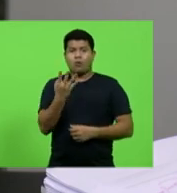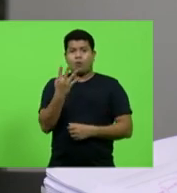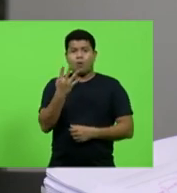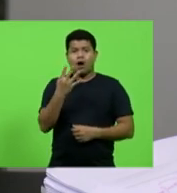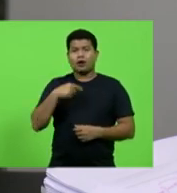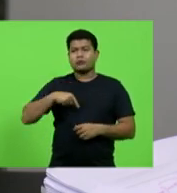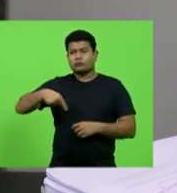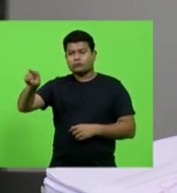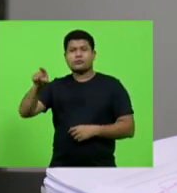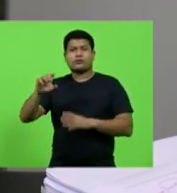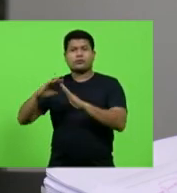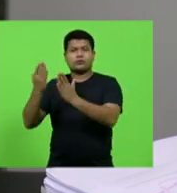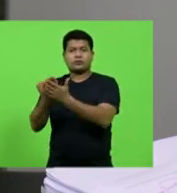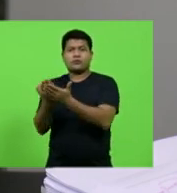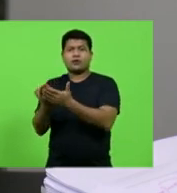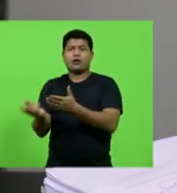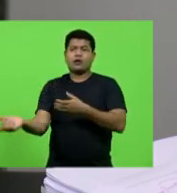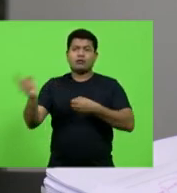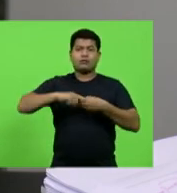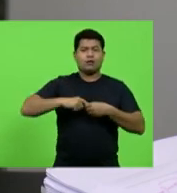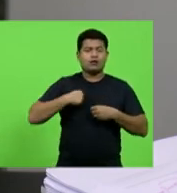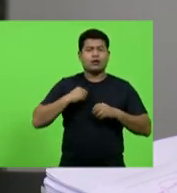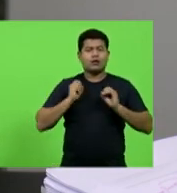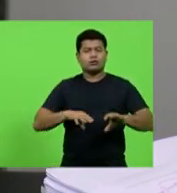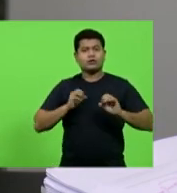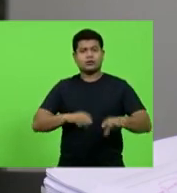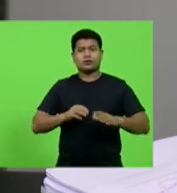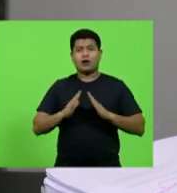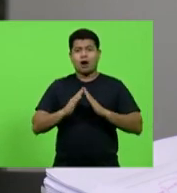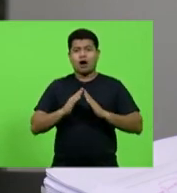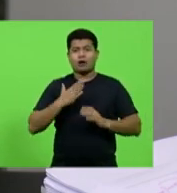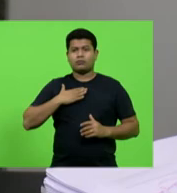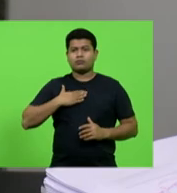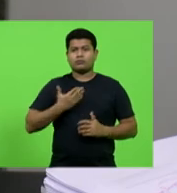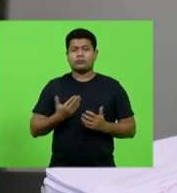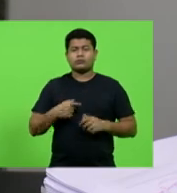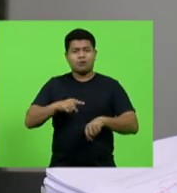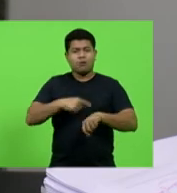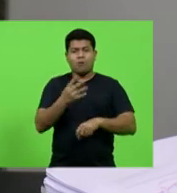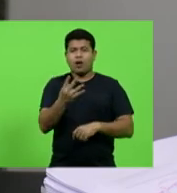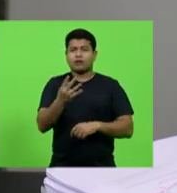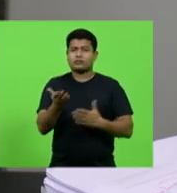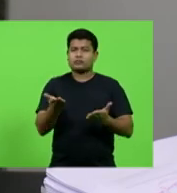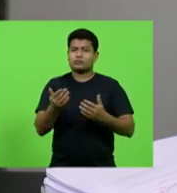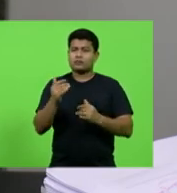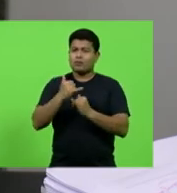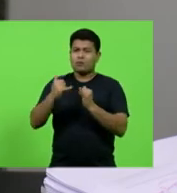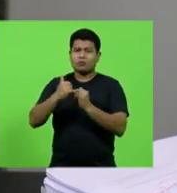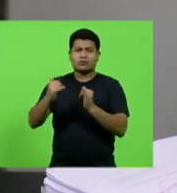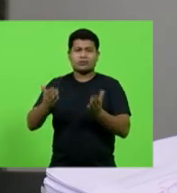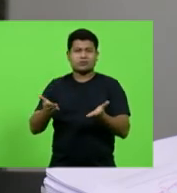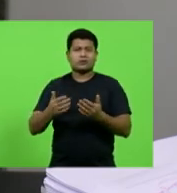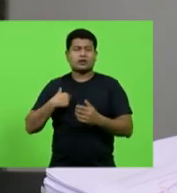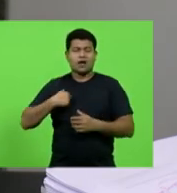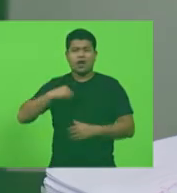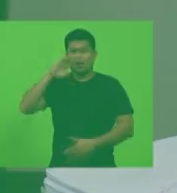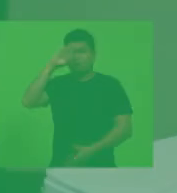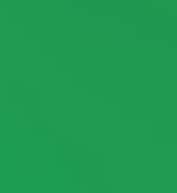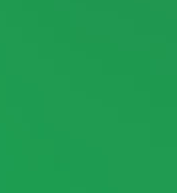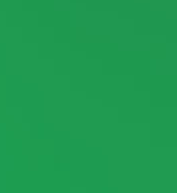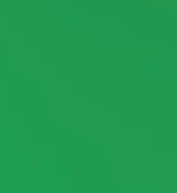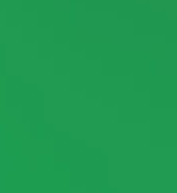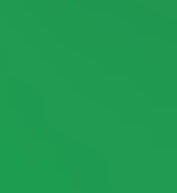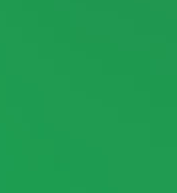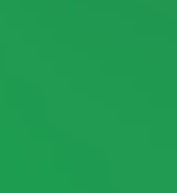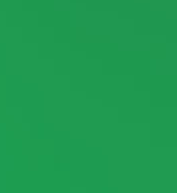e quatro eu educo meus filhos em casa, como eu quero, naquilo que eu quero e que eu acredito, ou que eu não